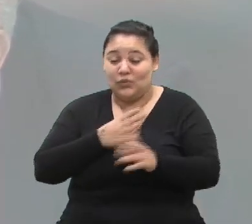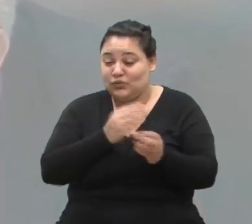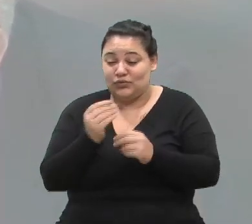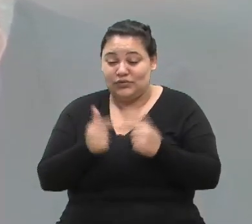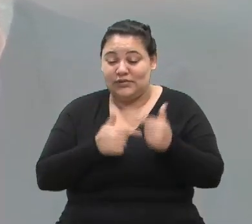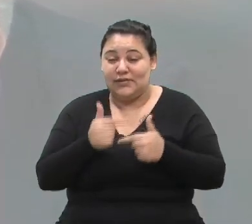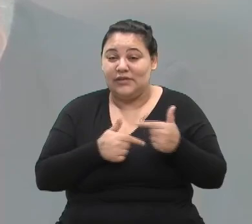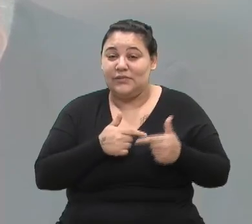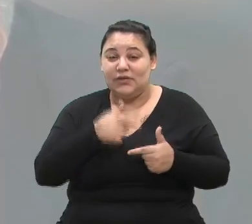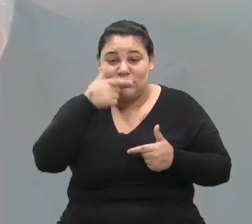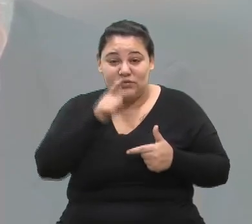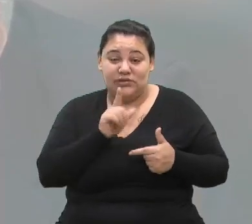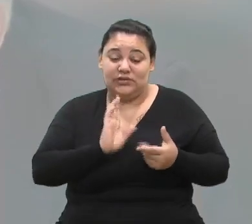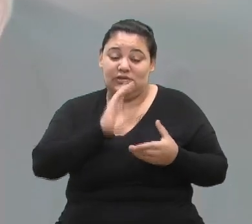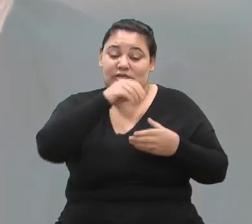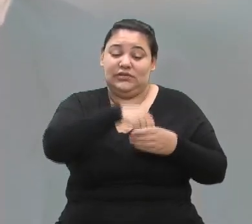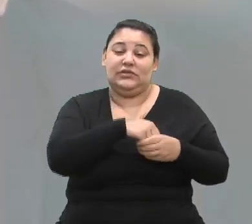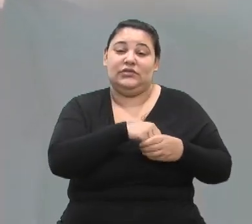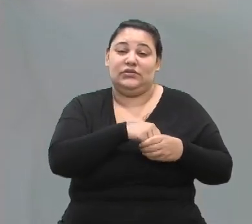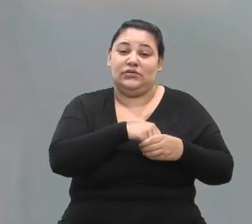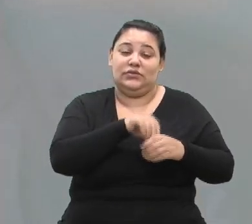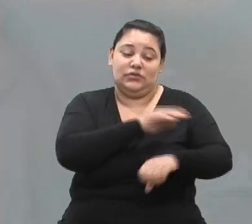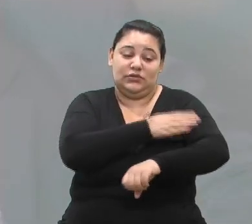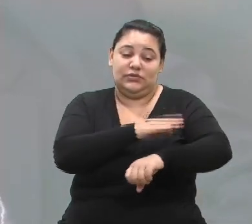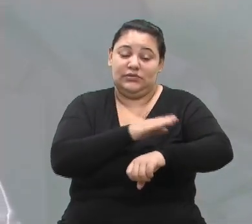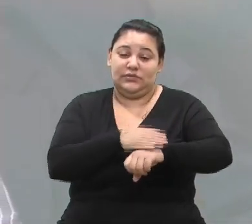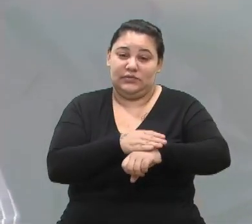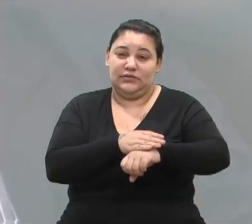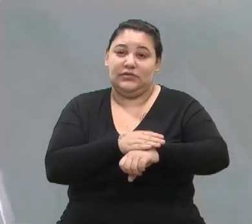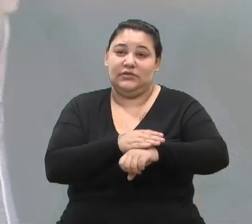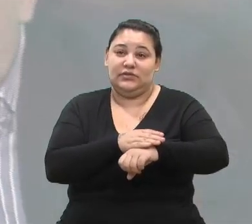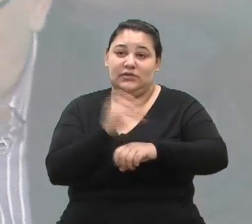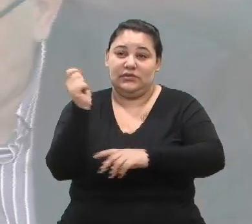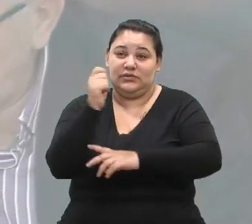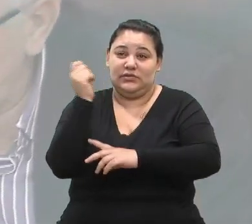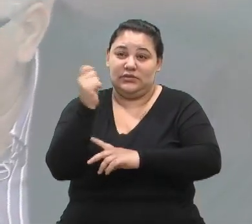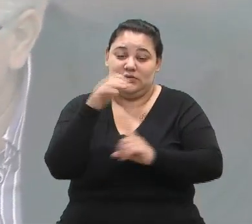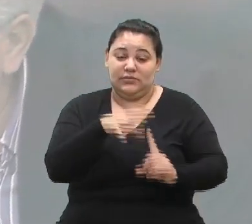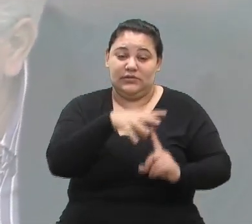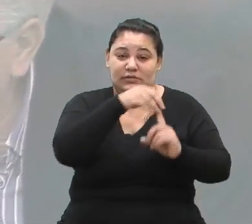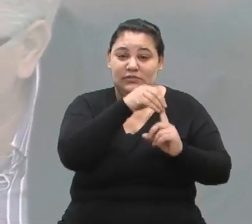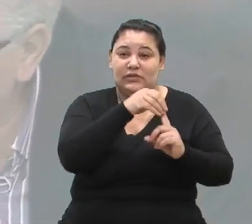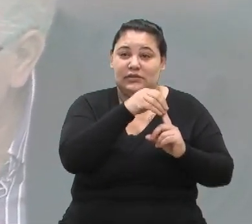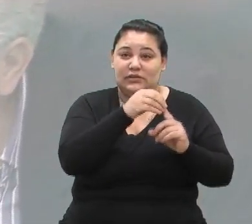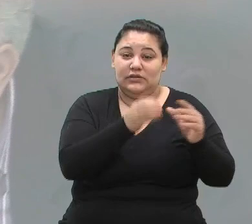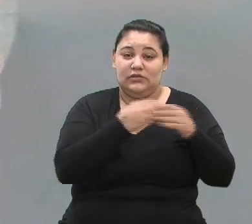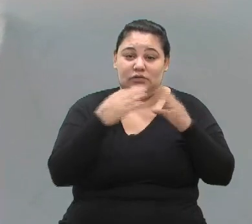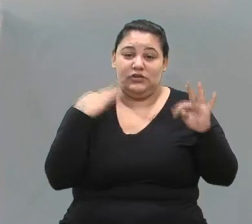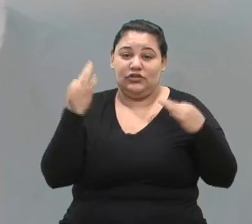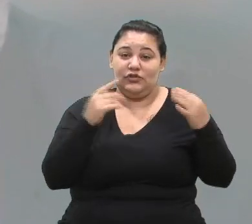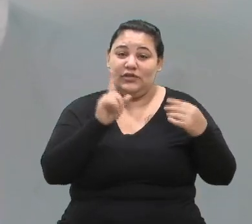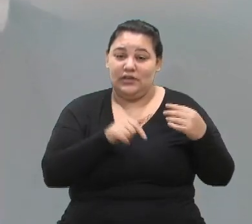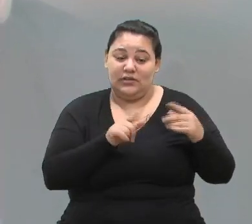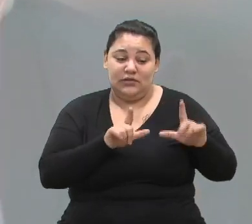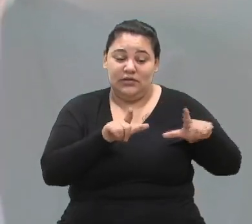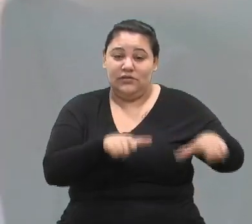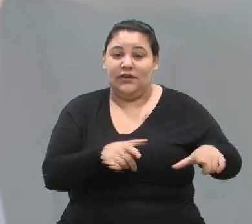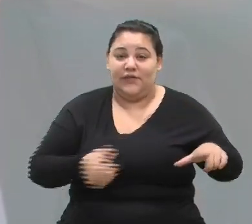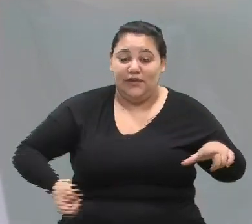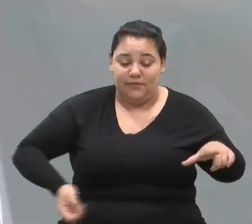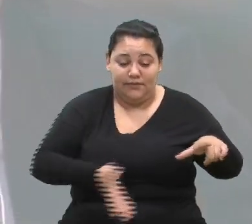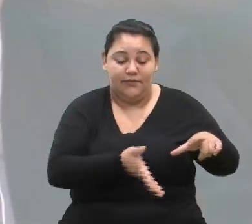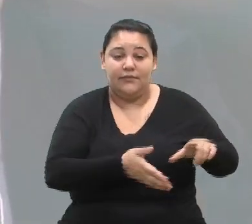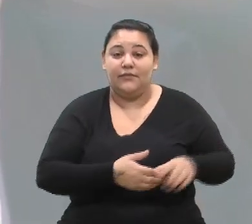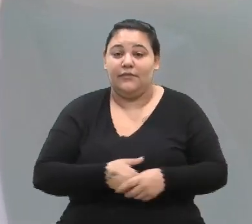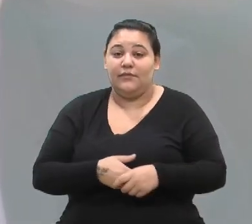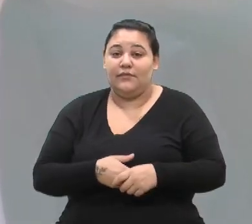dos pavilhões um dos principais pontos turísticos dos pavilhões da Festa da Uva, que são as canchas de bocha, né? Então,